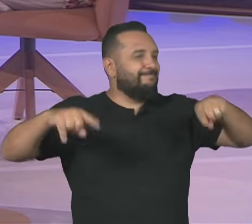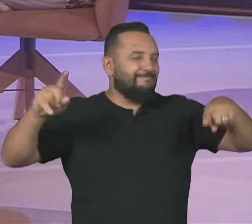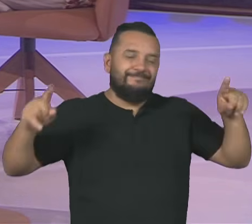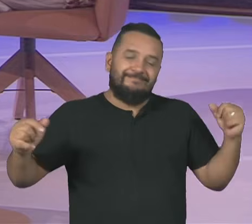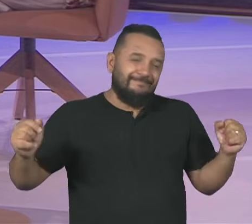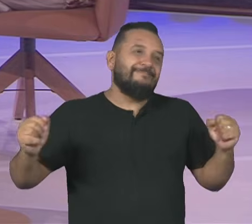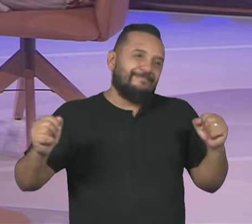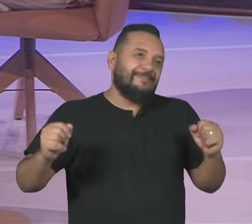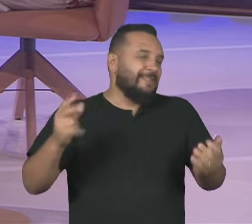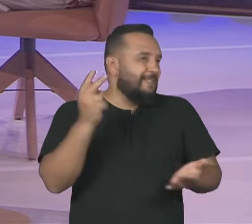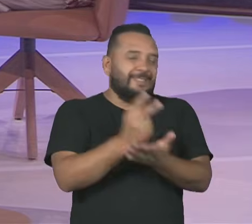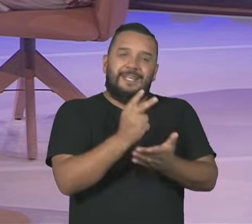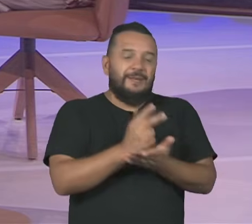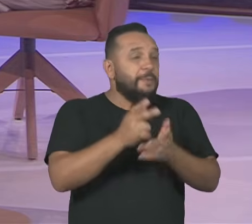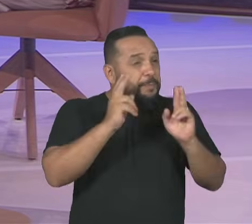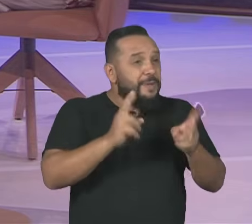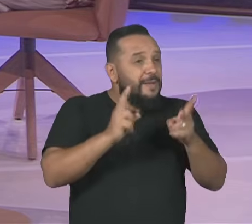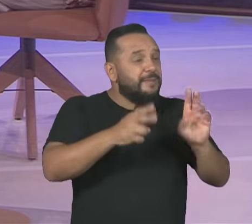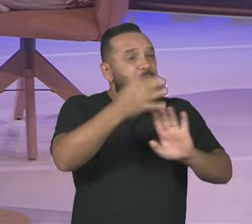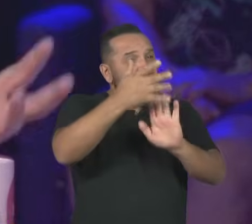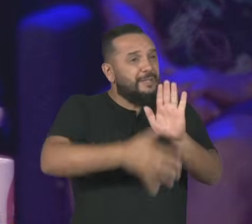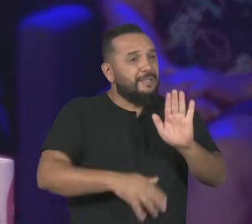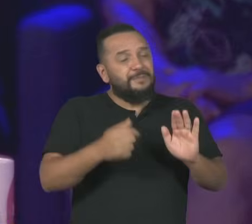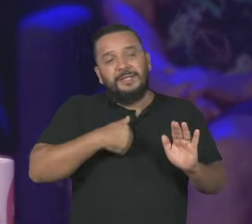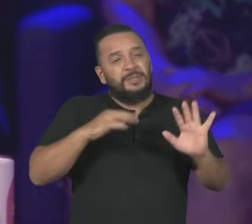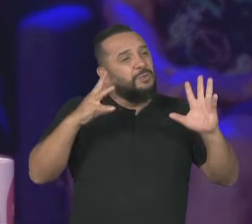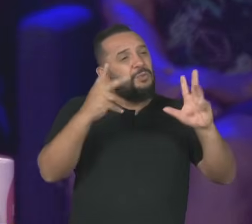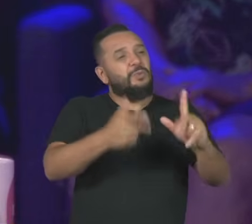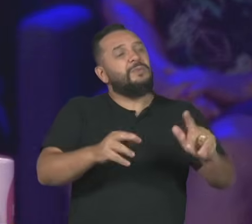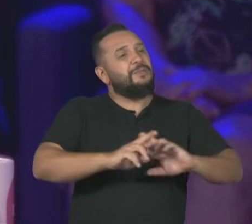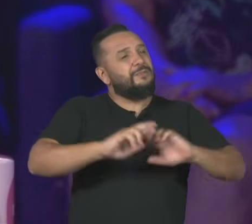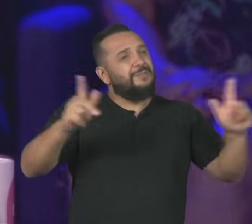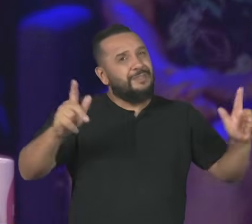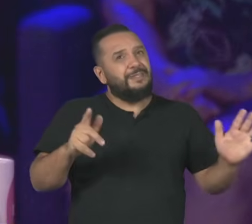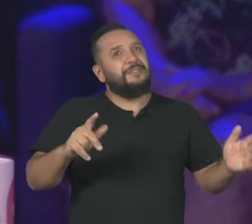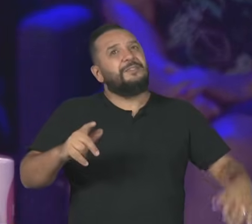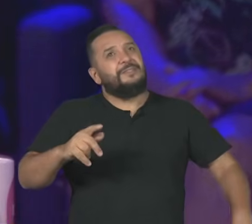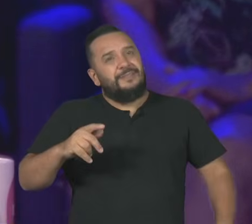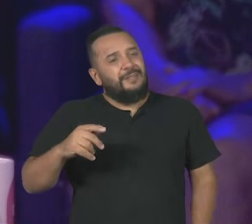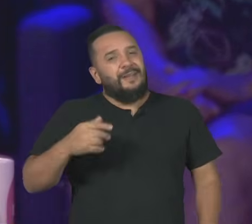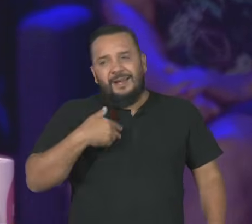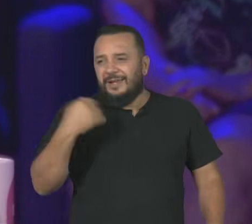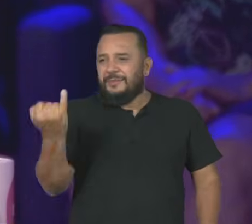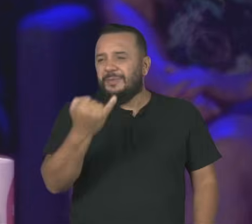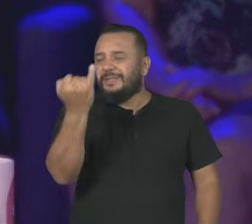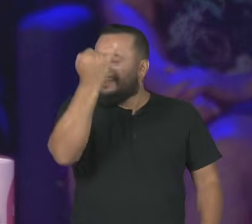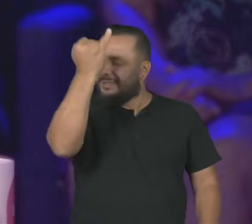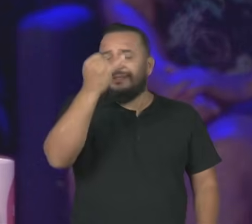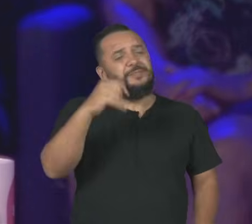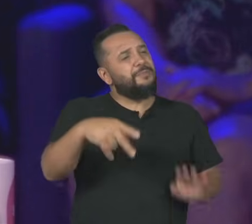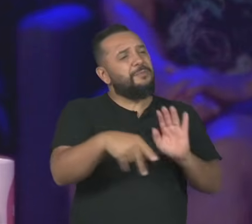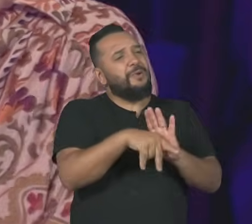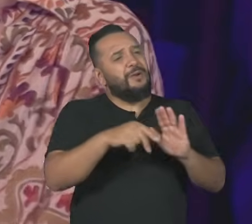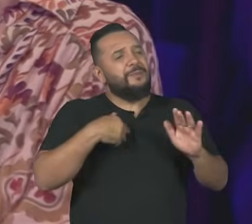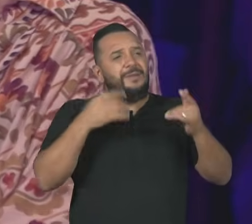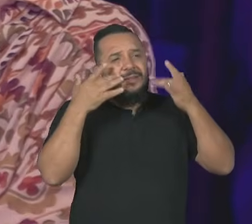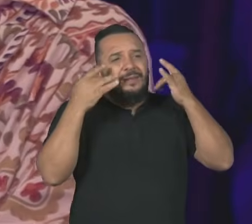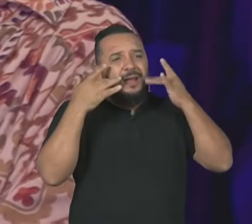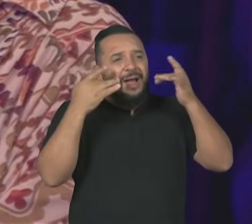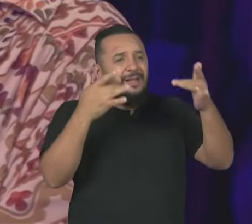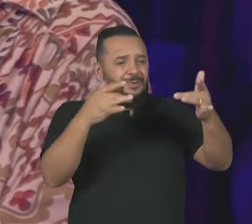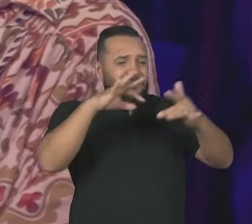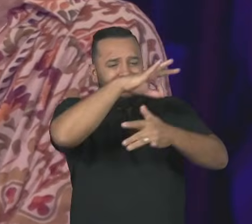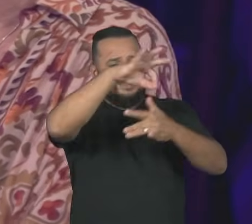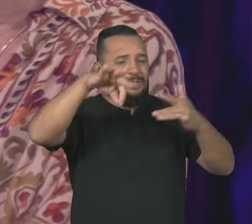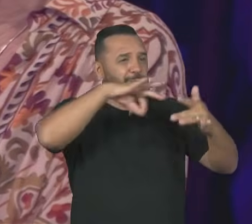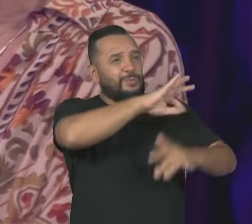entra é o mesmo texto, mas assim, Completamente. tudo é diferente. Isso é que dá essa magia, esse sagrado do teatro. Eu né? converso um pouco